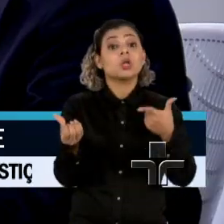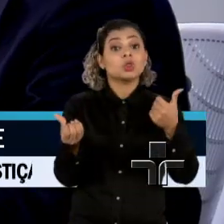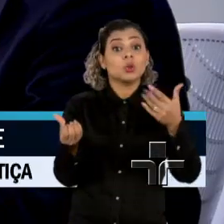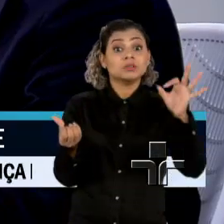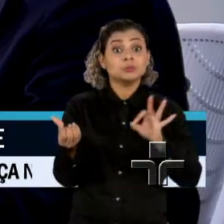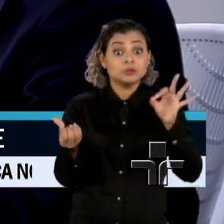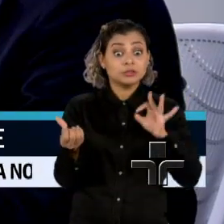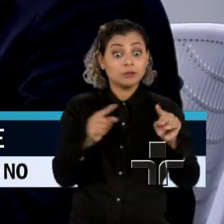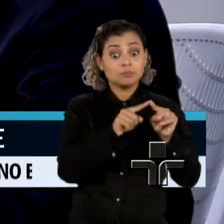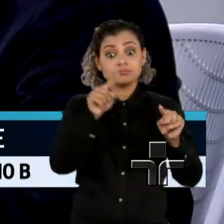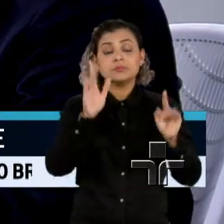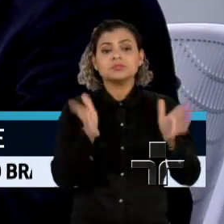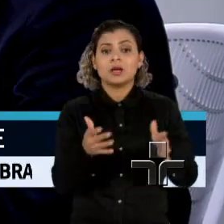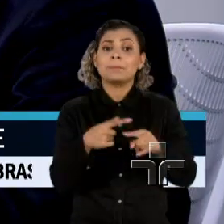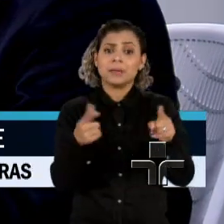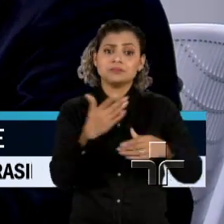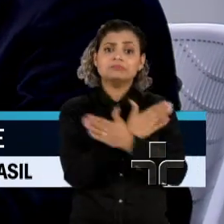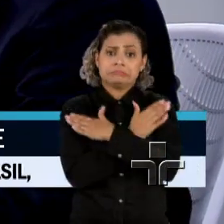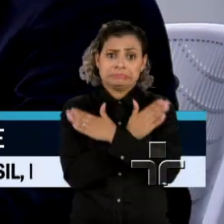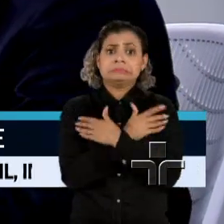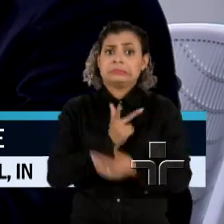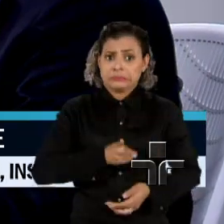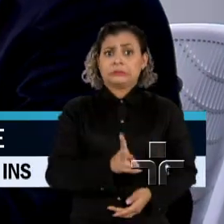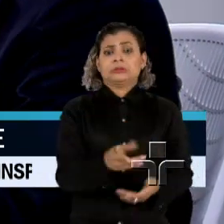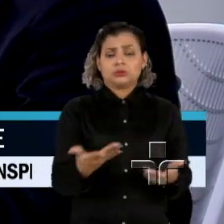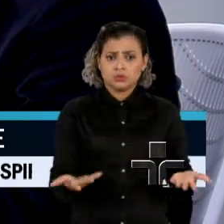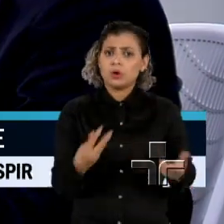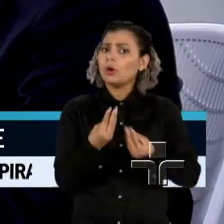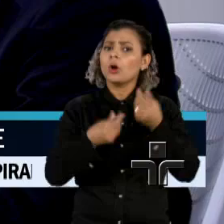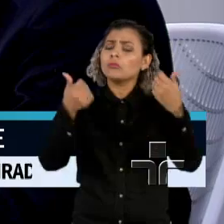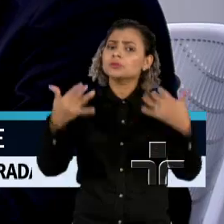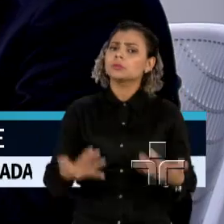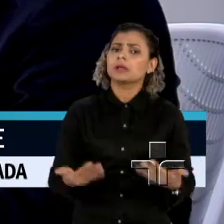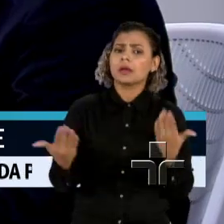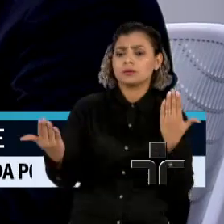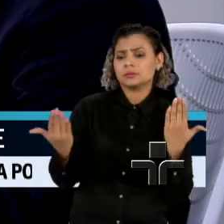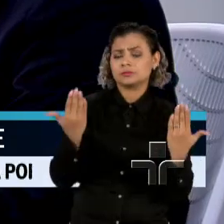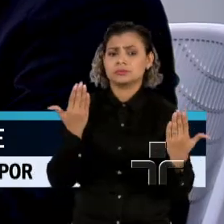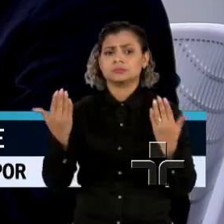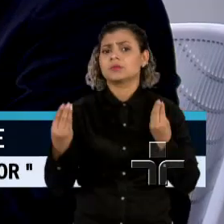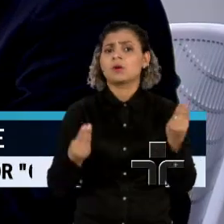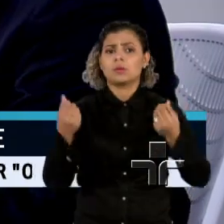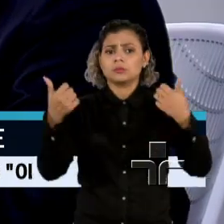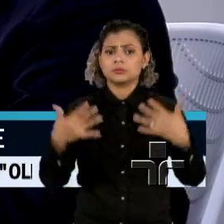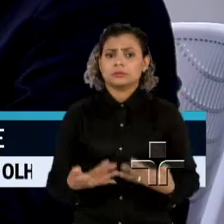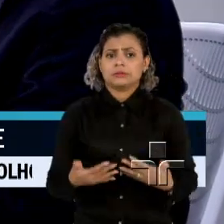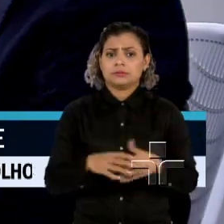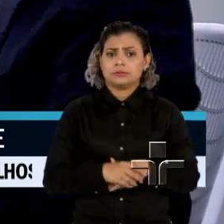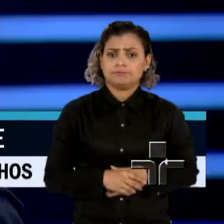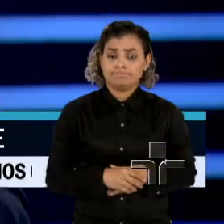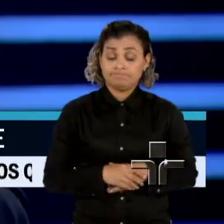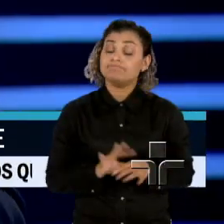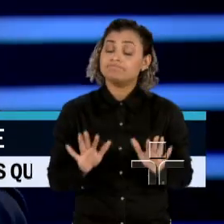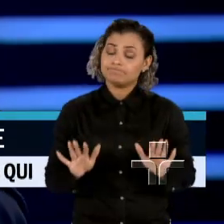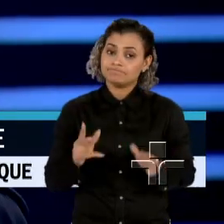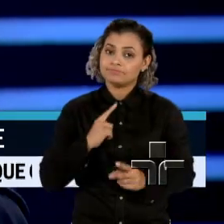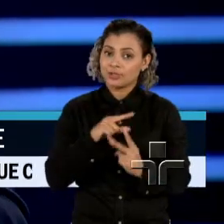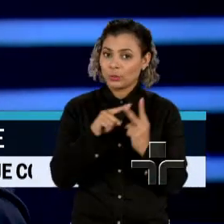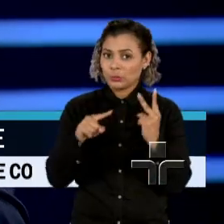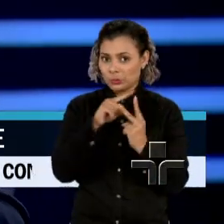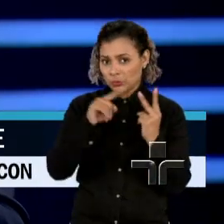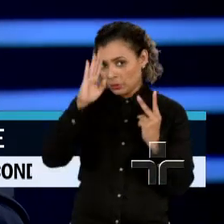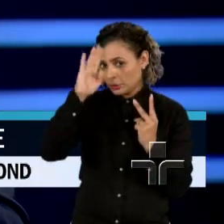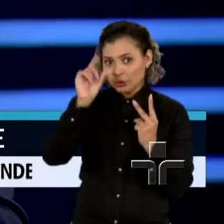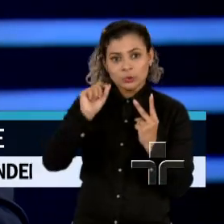quase 13 milhões de empregados no Brasil. Como que a gente pode explicar essa contramão aí de geração de empregos nesse setor? Eu acho que tem 2 dimensões